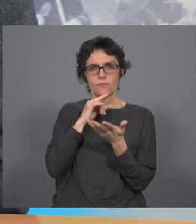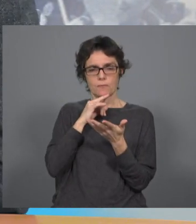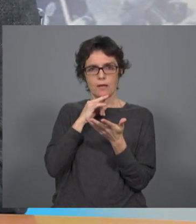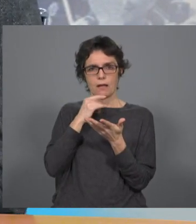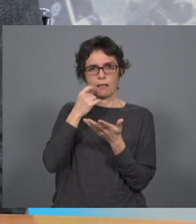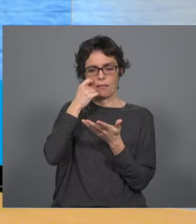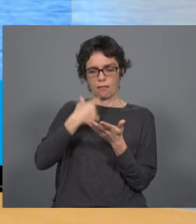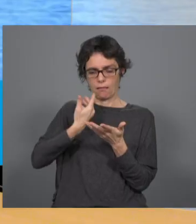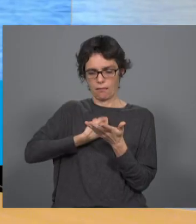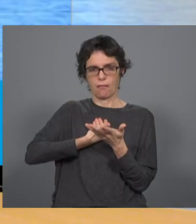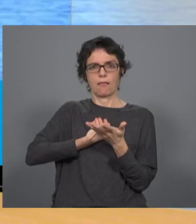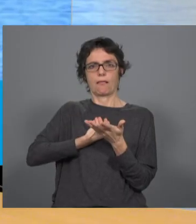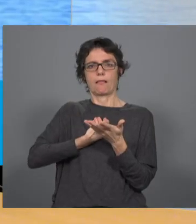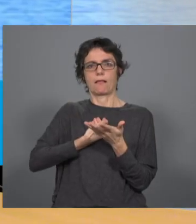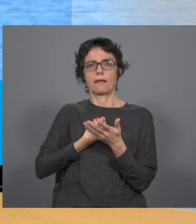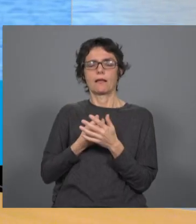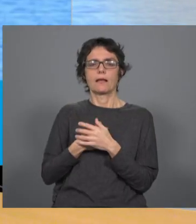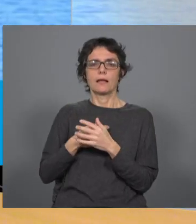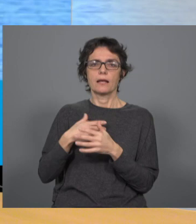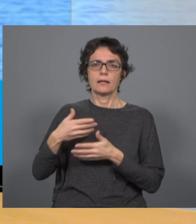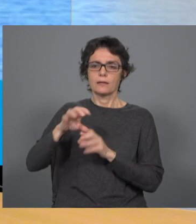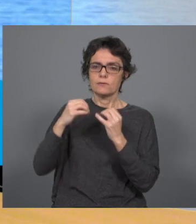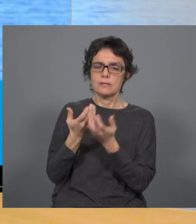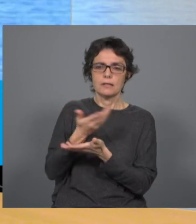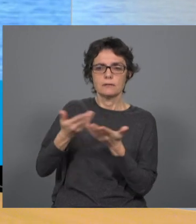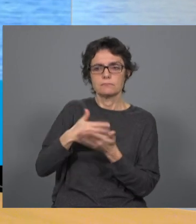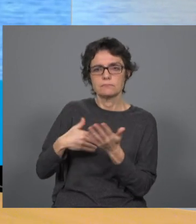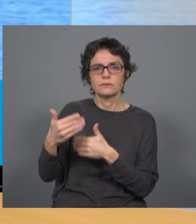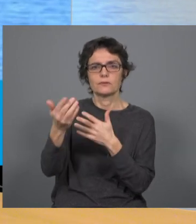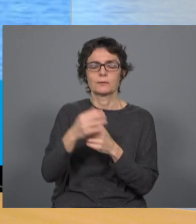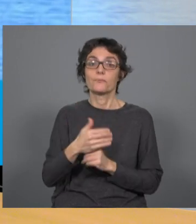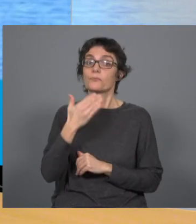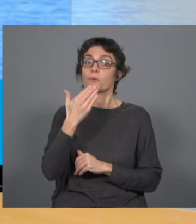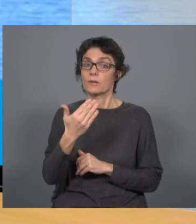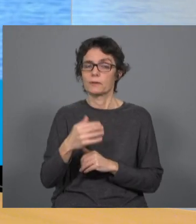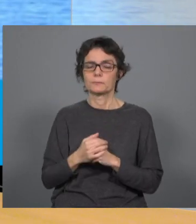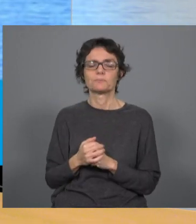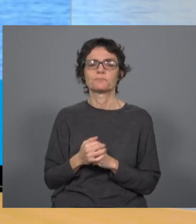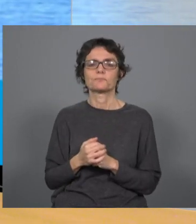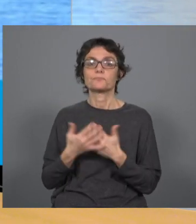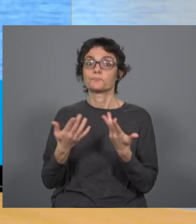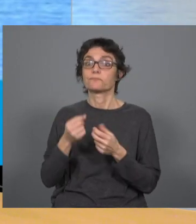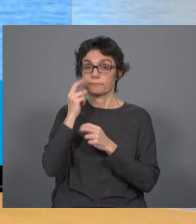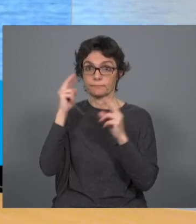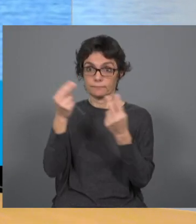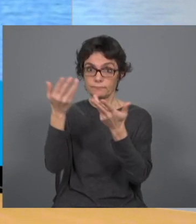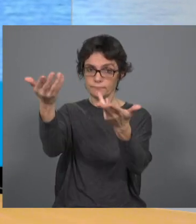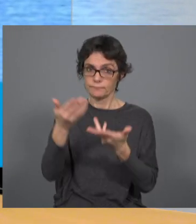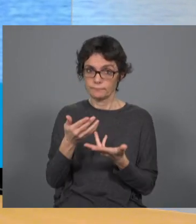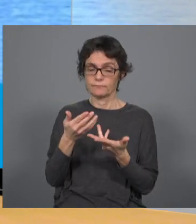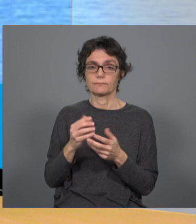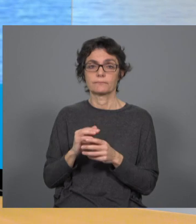e também crentes. Obrigado por ter estado aqui connosco, e a terminar fica também o convite para que mais